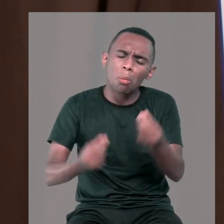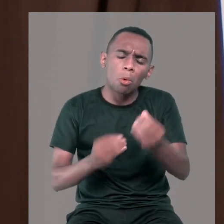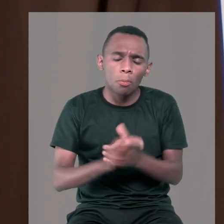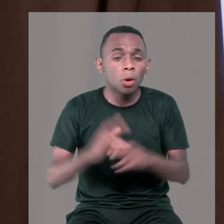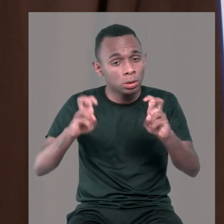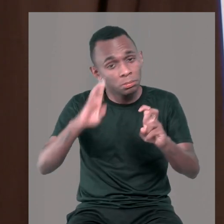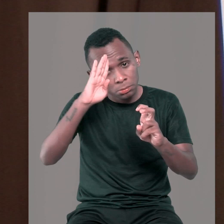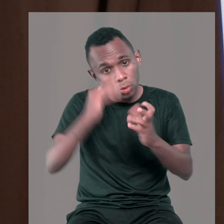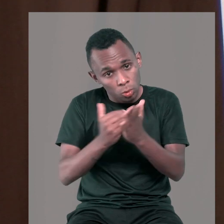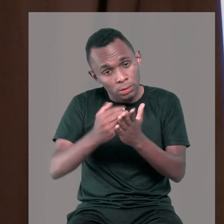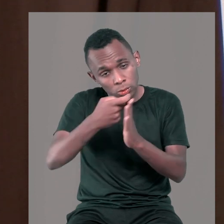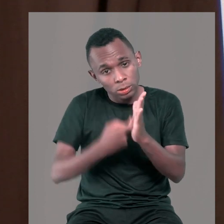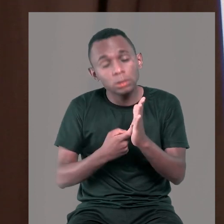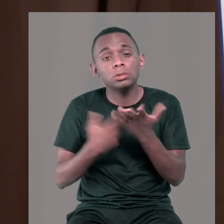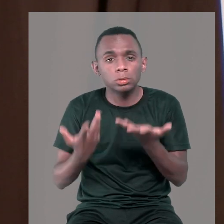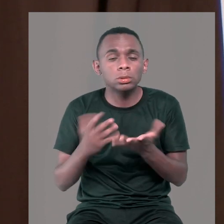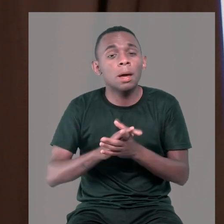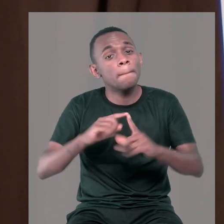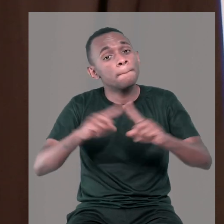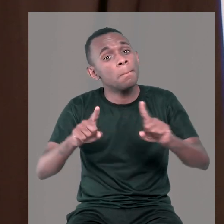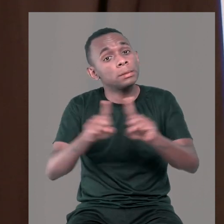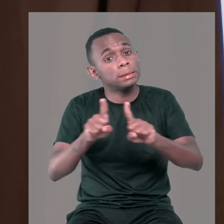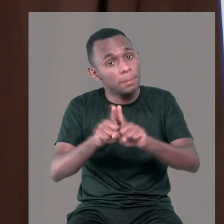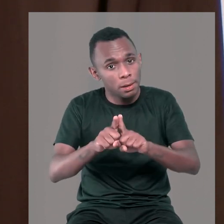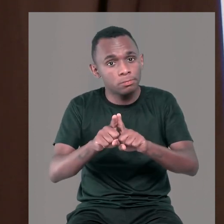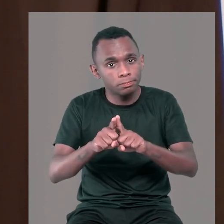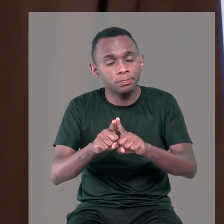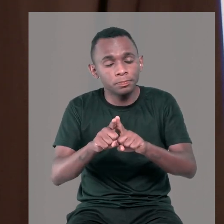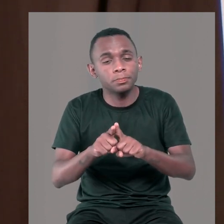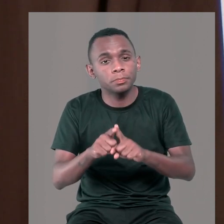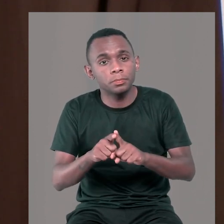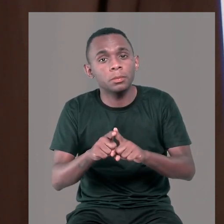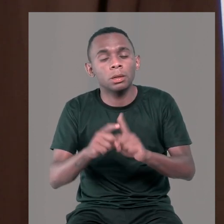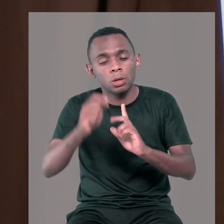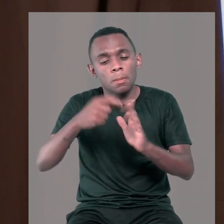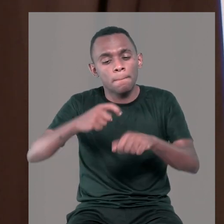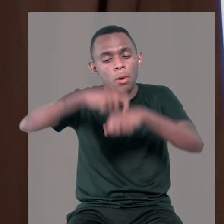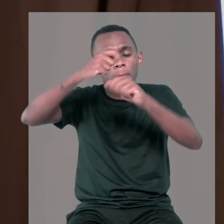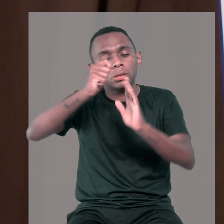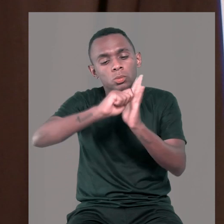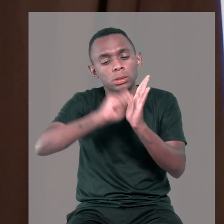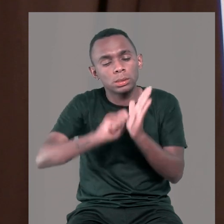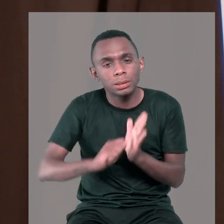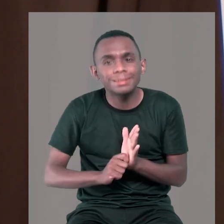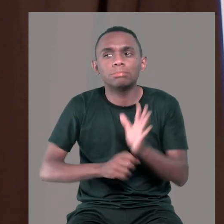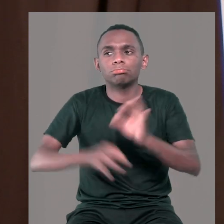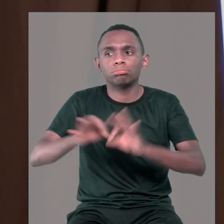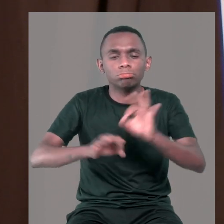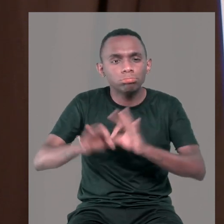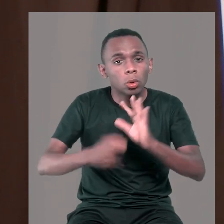outro título, não é? Sobre o mundo, como podemos perder o mundo.